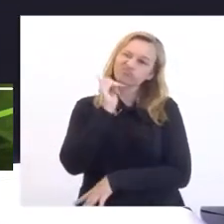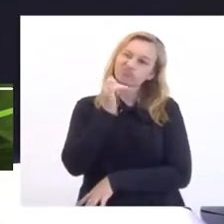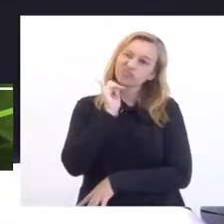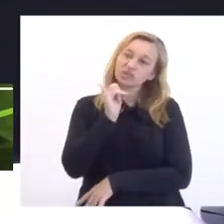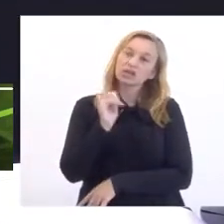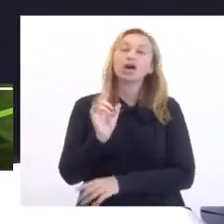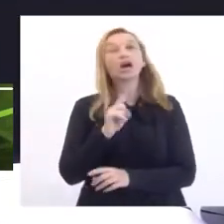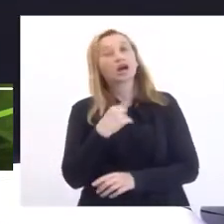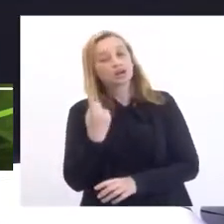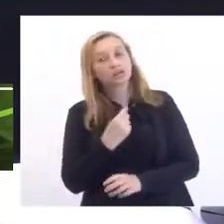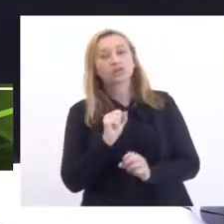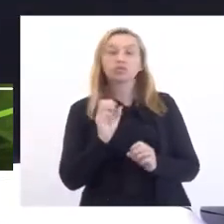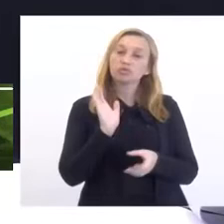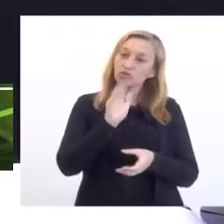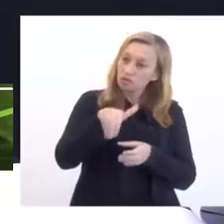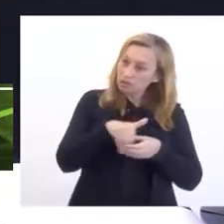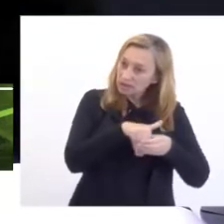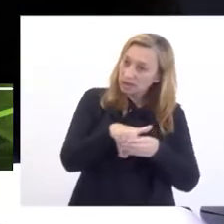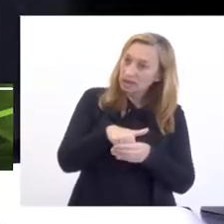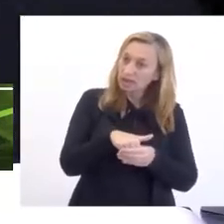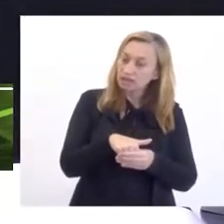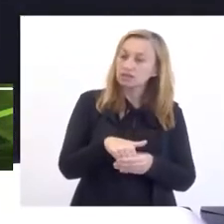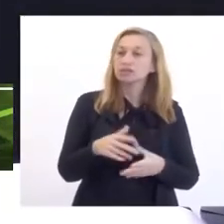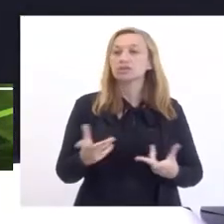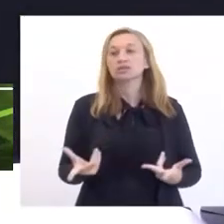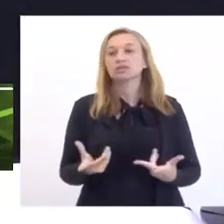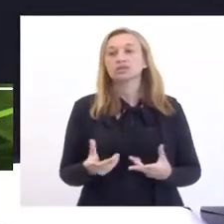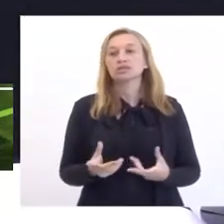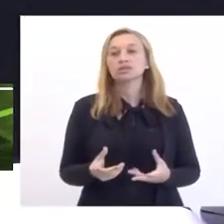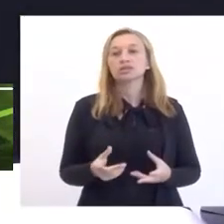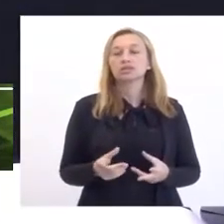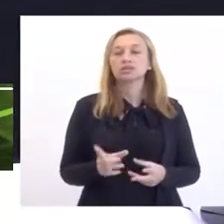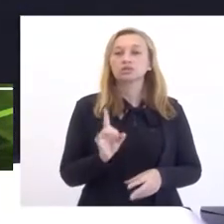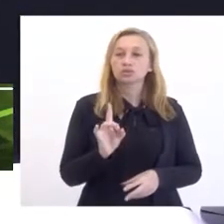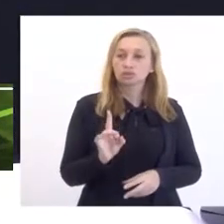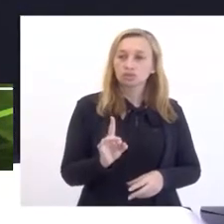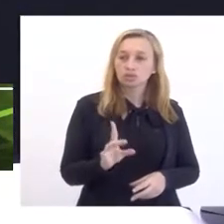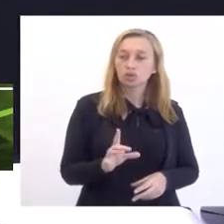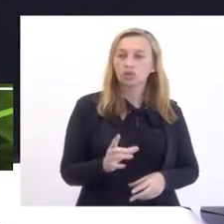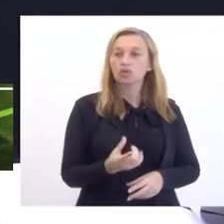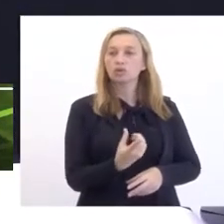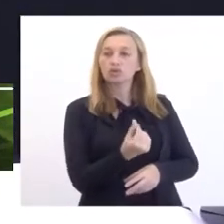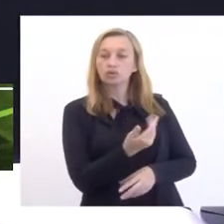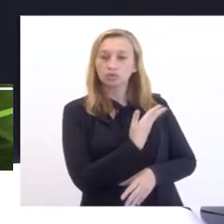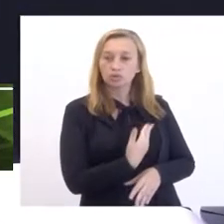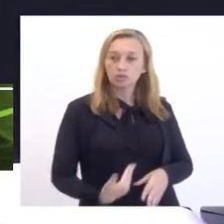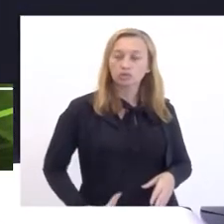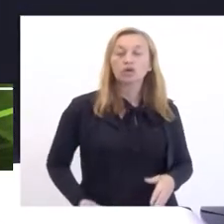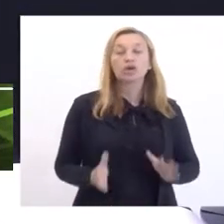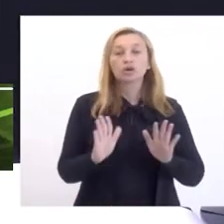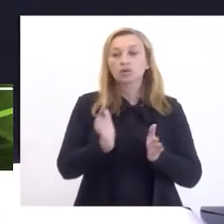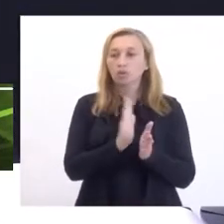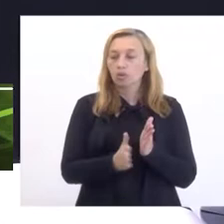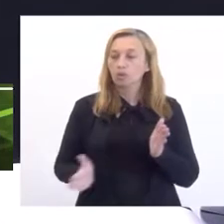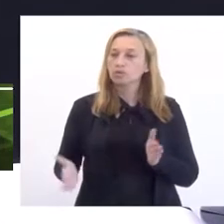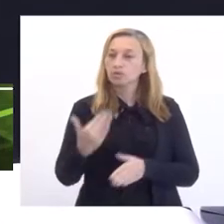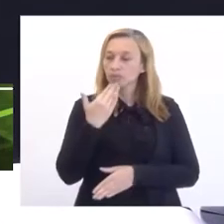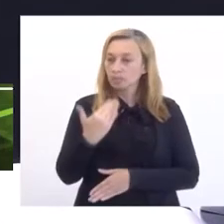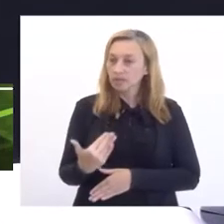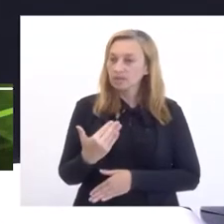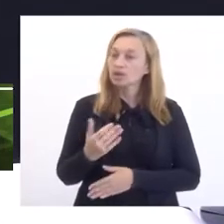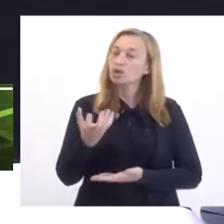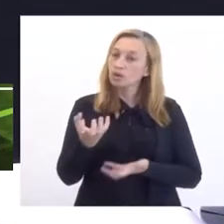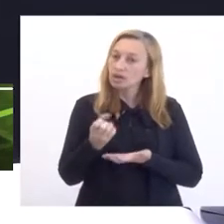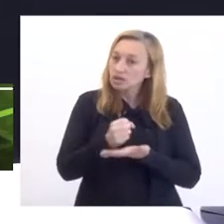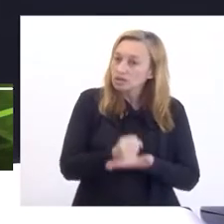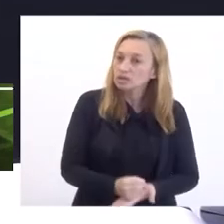a gente vai votar no mérito das contas. Então, a questão de ordem que eu faço é porque eu quero